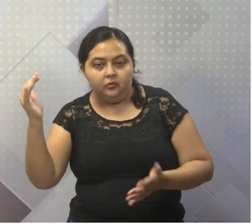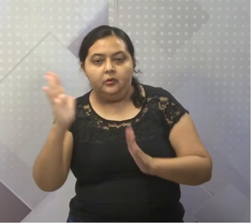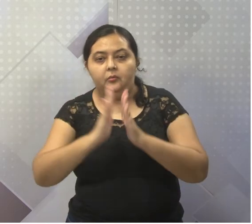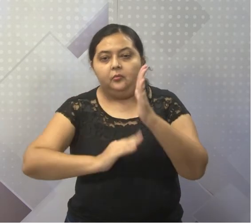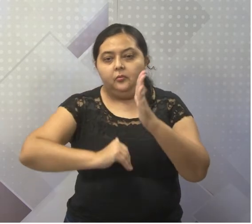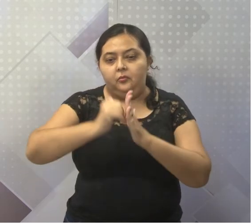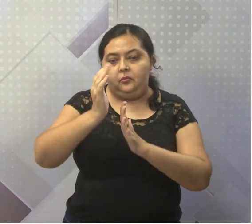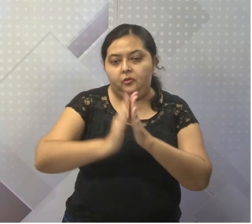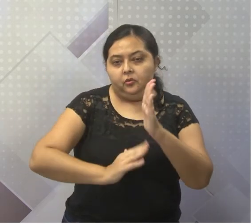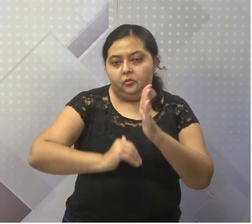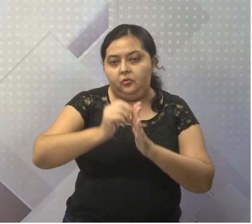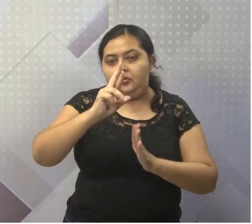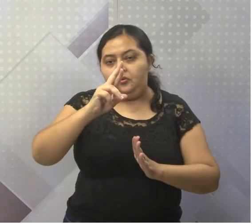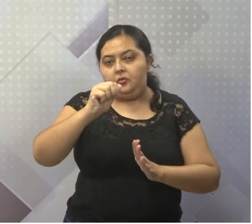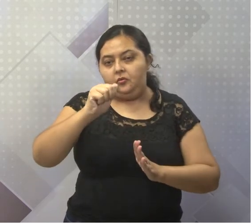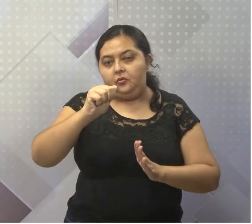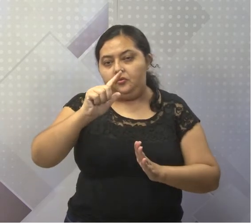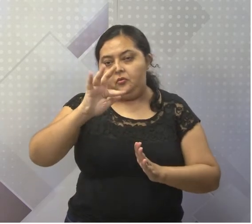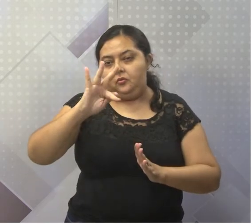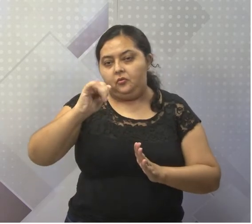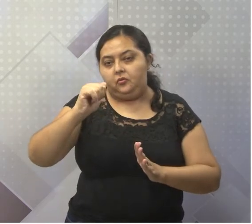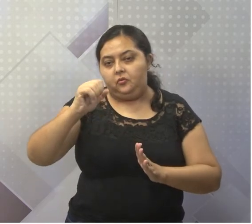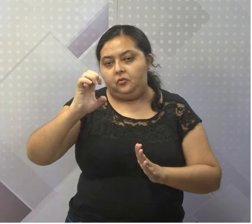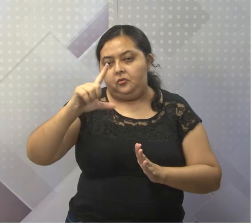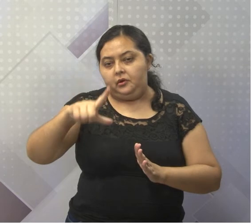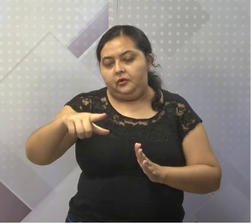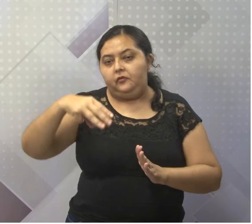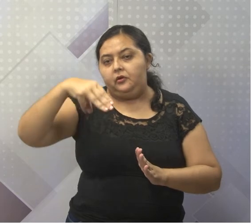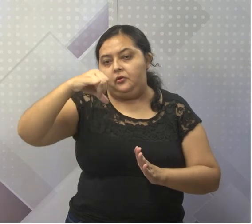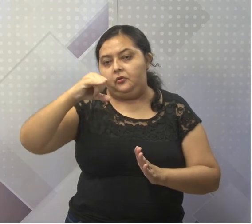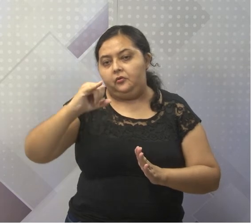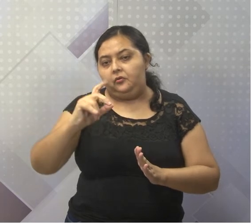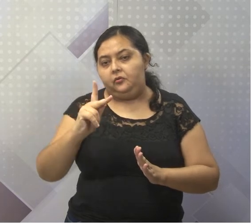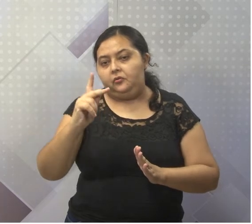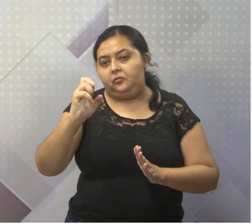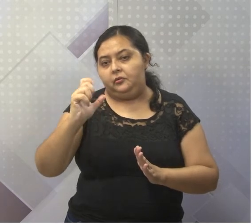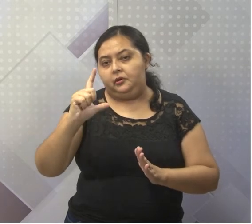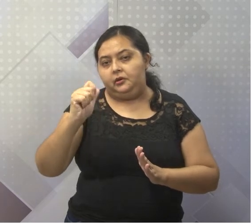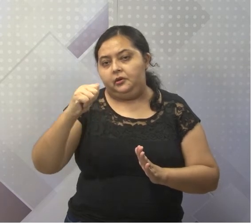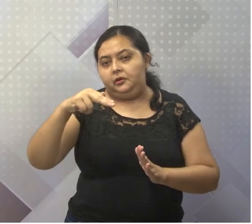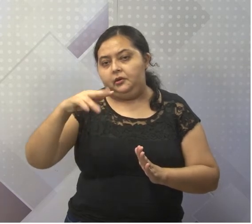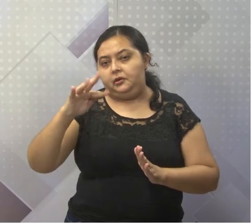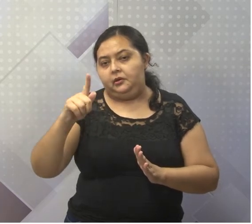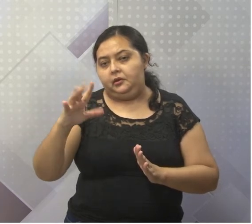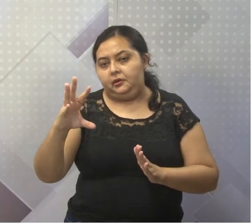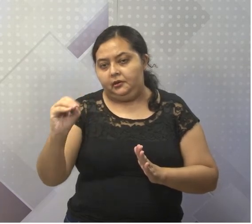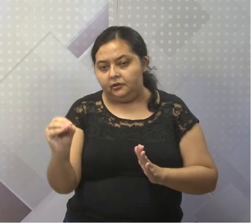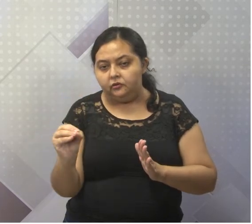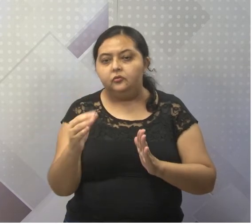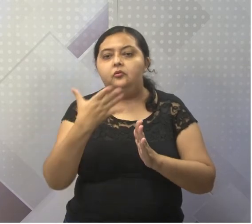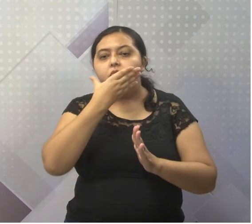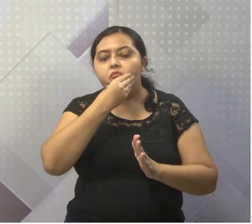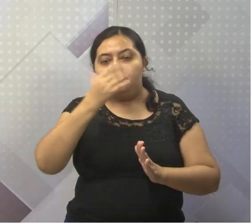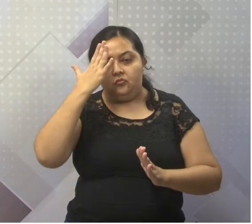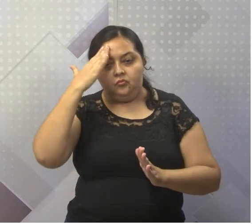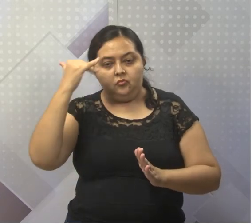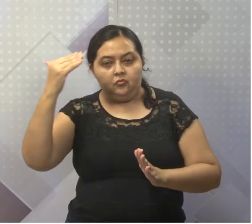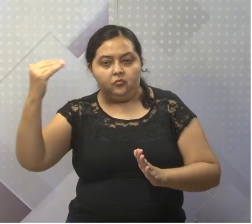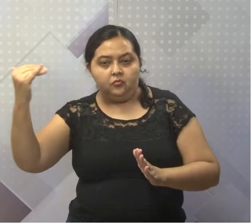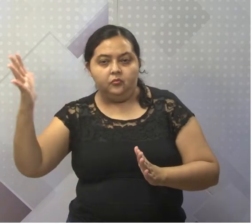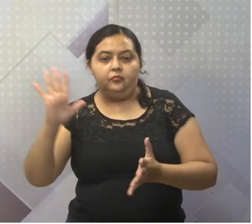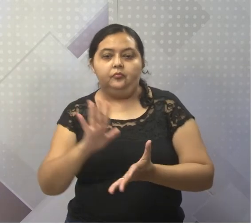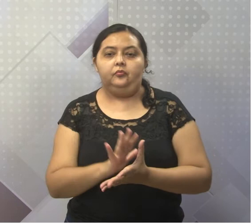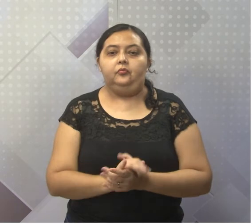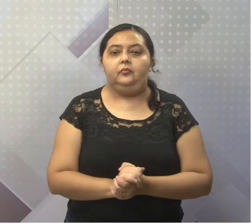e bramatti em formou-se uma dinâmica escolar local tô na cidade o mais rico